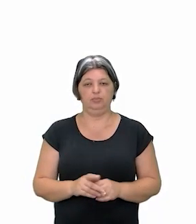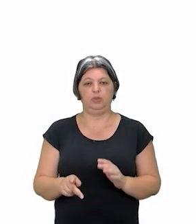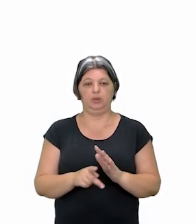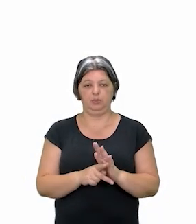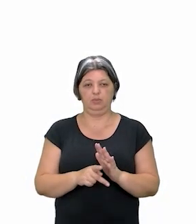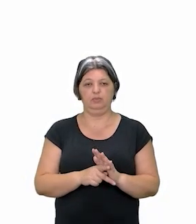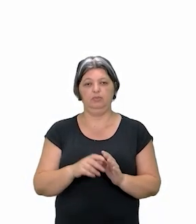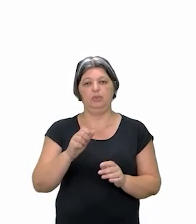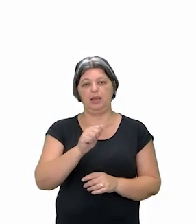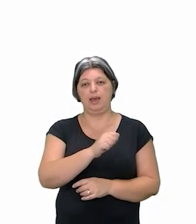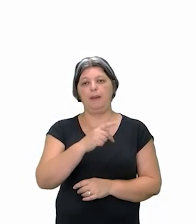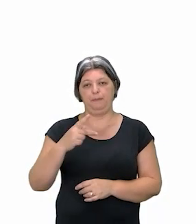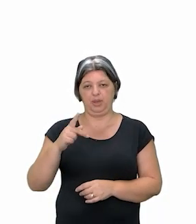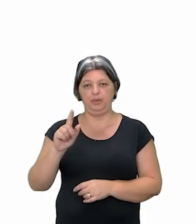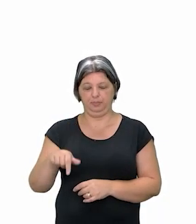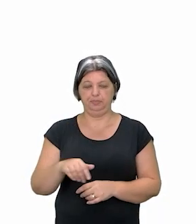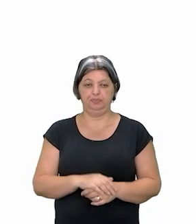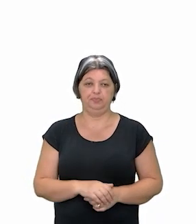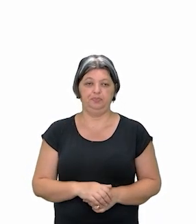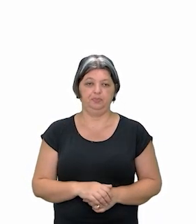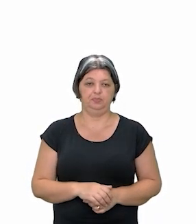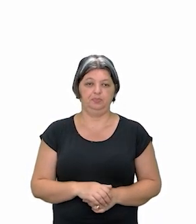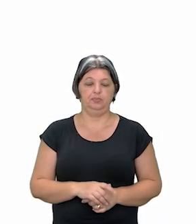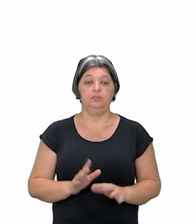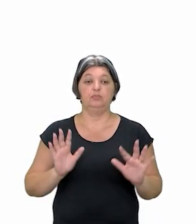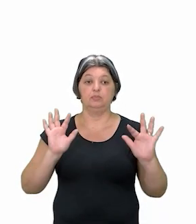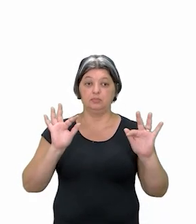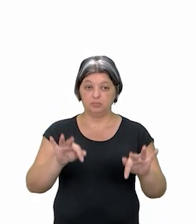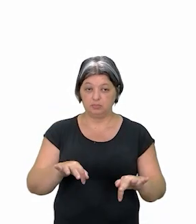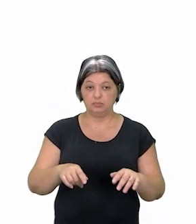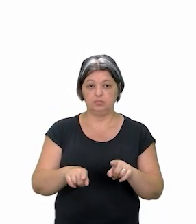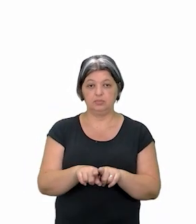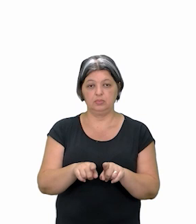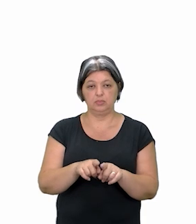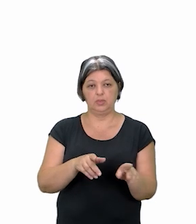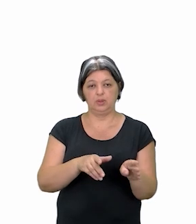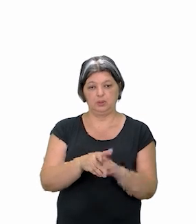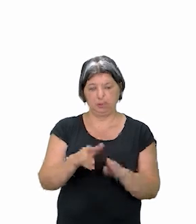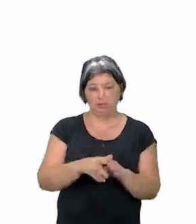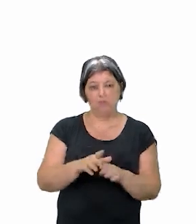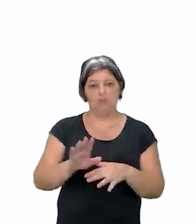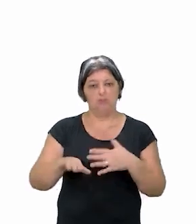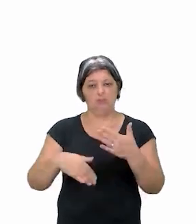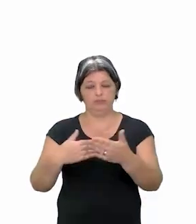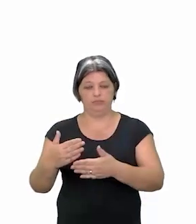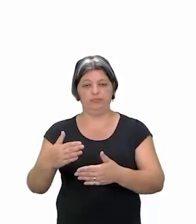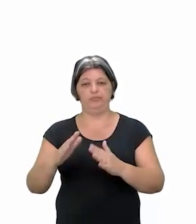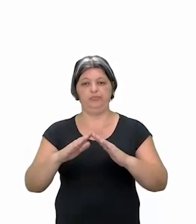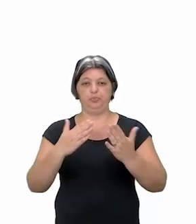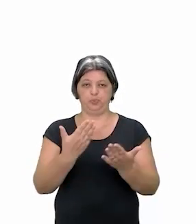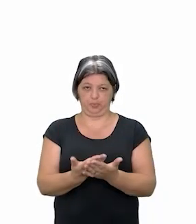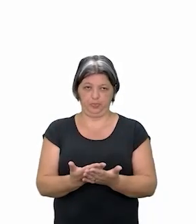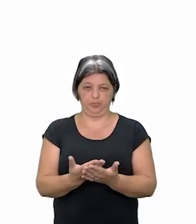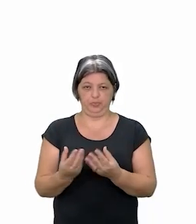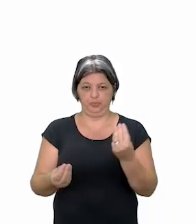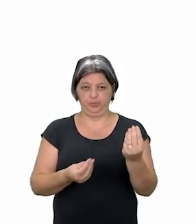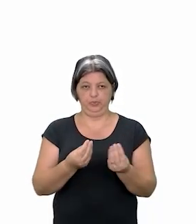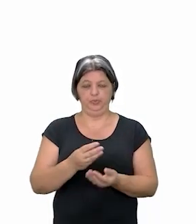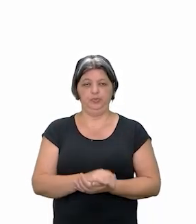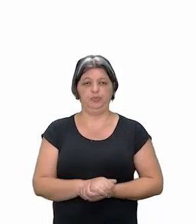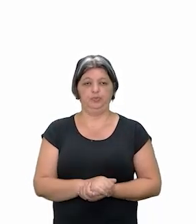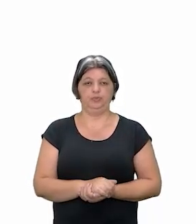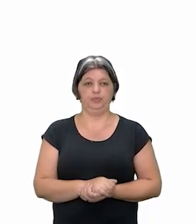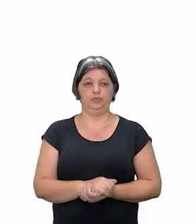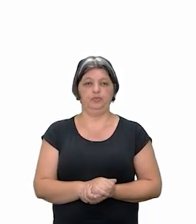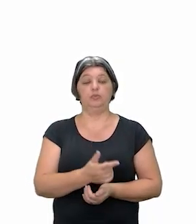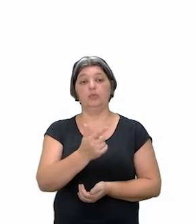chama de AAP, tá bom? E, por fim, dar algumas orientações para o desdobramento nas escolas. De